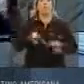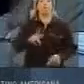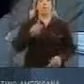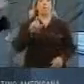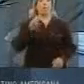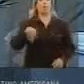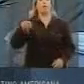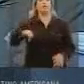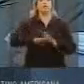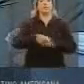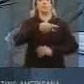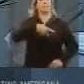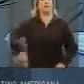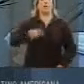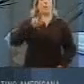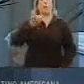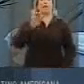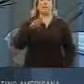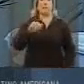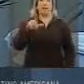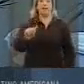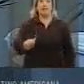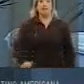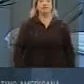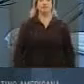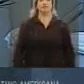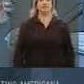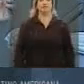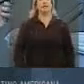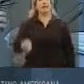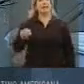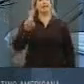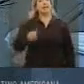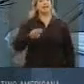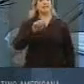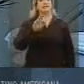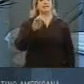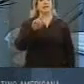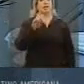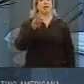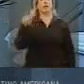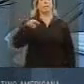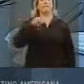Fórum a ser presidente na Guatemala. ele é um sacerdote maia,